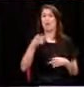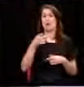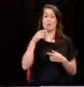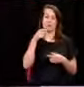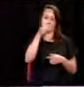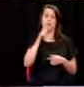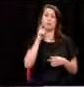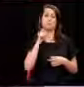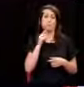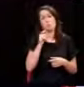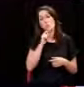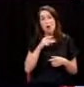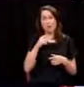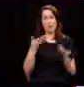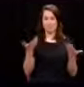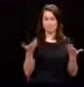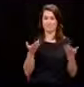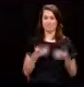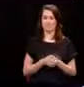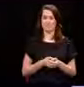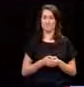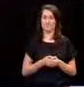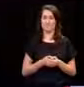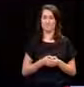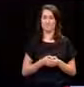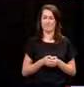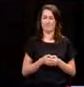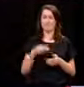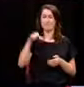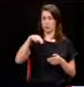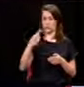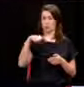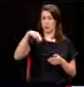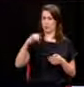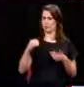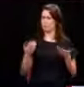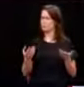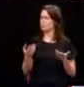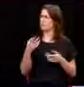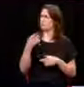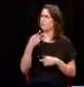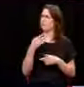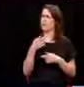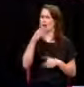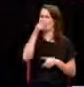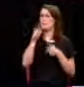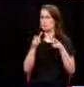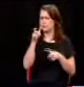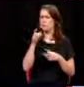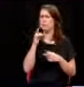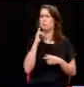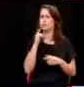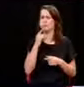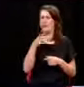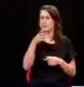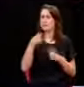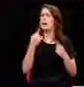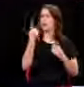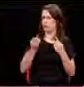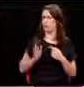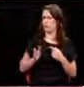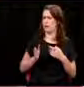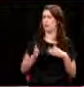tem. Nuno, existe já algum tipo de feedback das pessoas relativamente a este novo passo? Eu queria só acrescentar uma